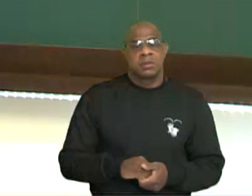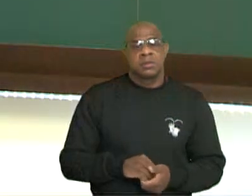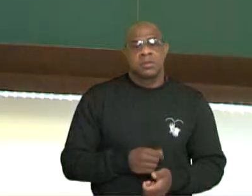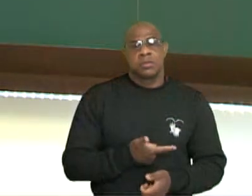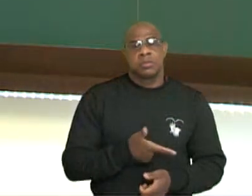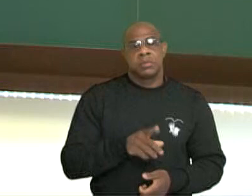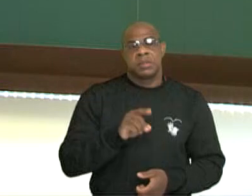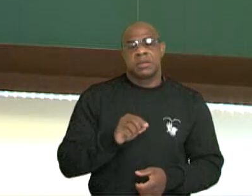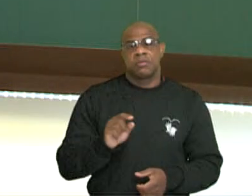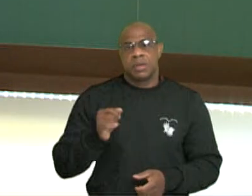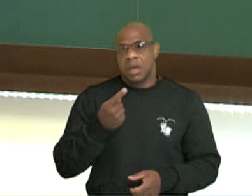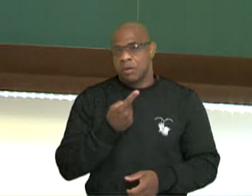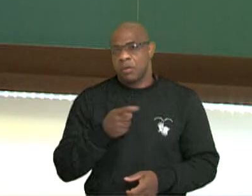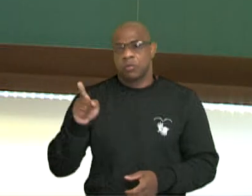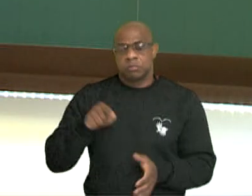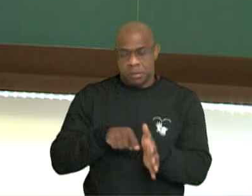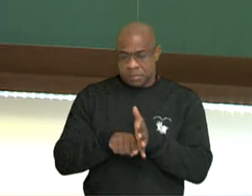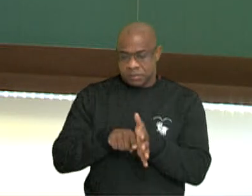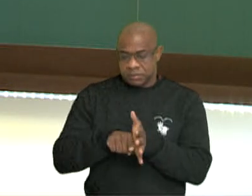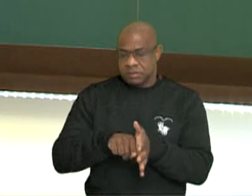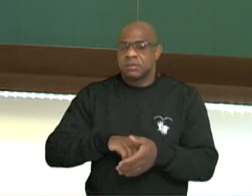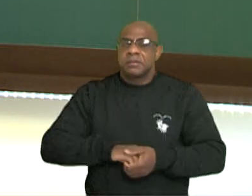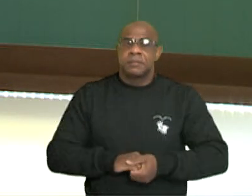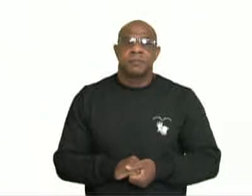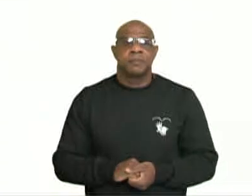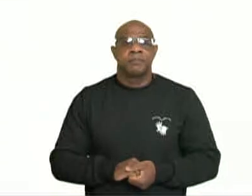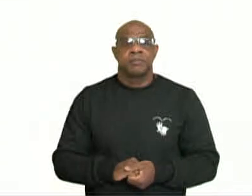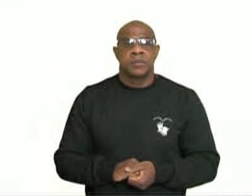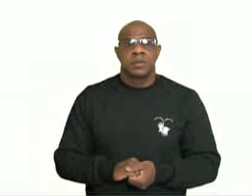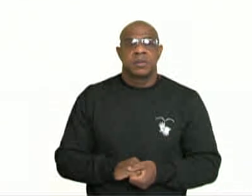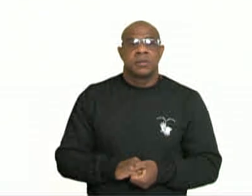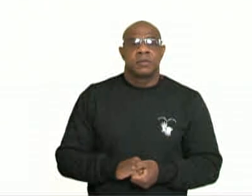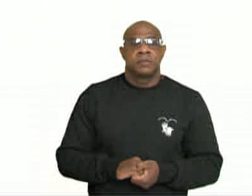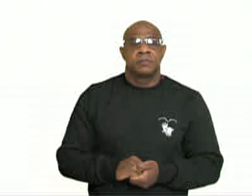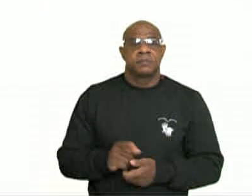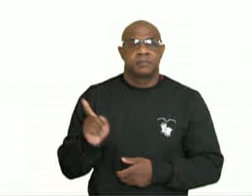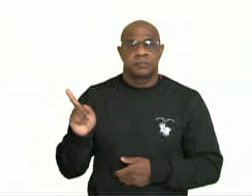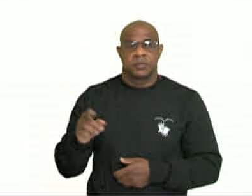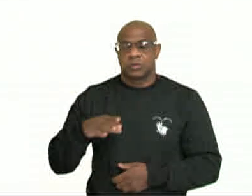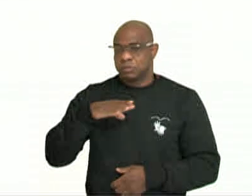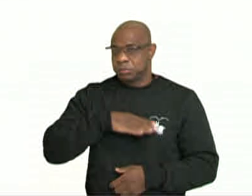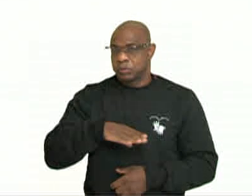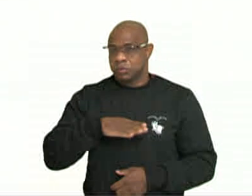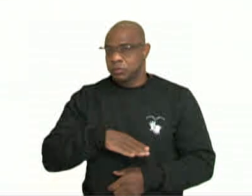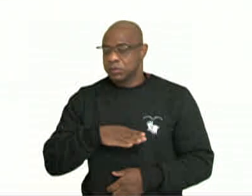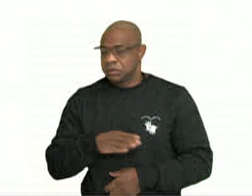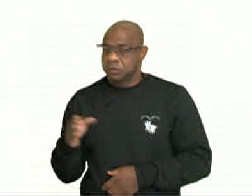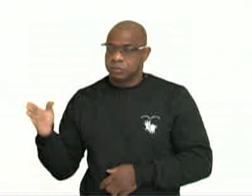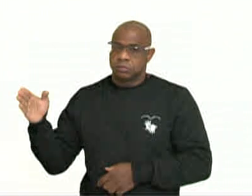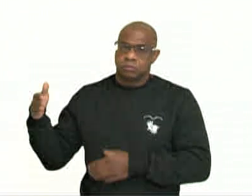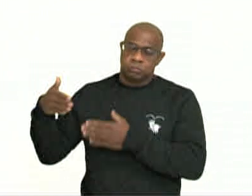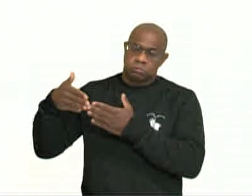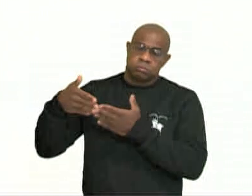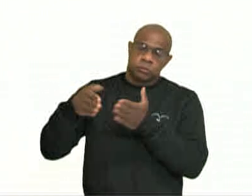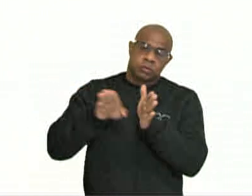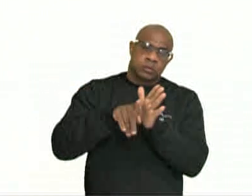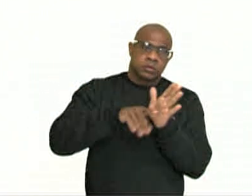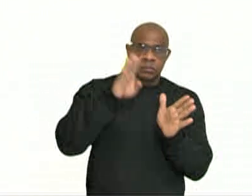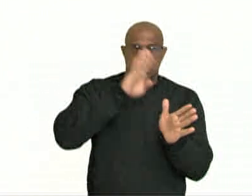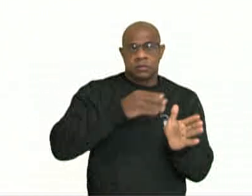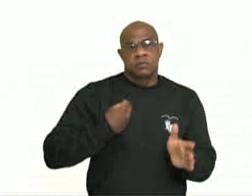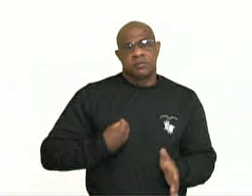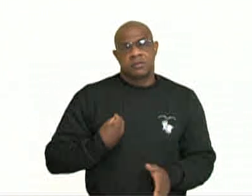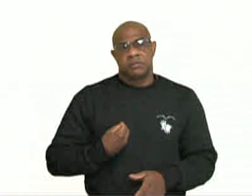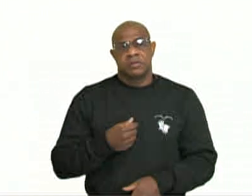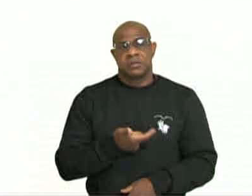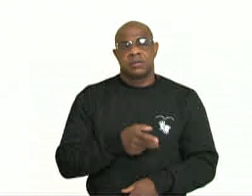Brasil. Quando os portugueses chegaram ao Brasil, em 1500, a população que aqui vivia, então, entre 3 a 5 milhões de pessoas. Vivem